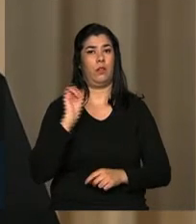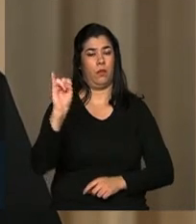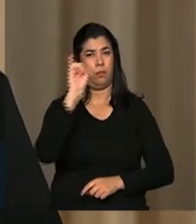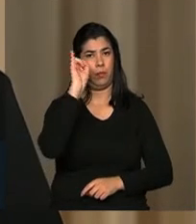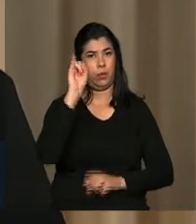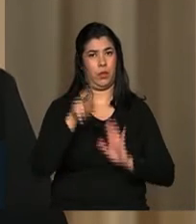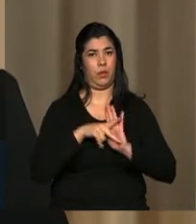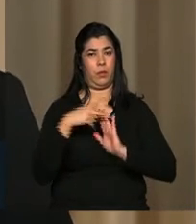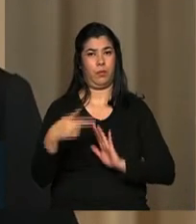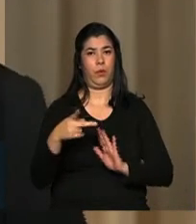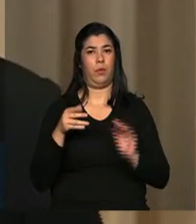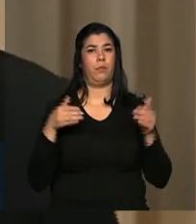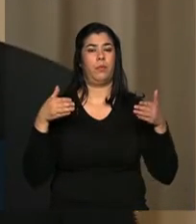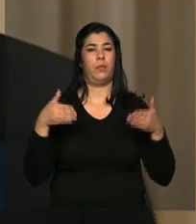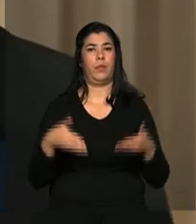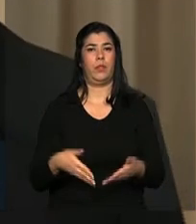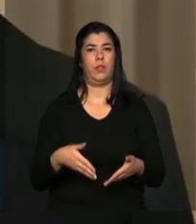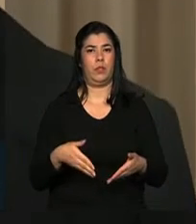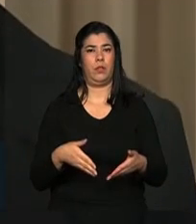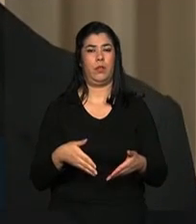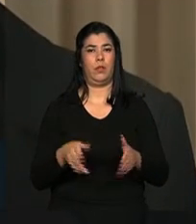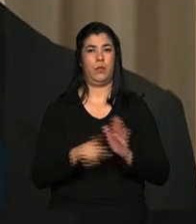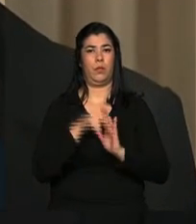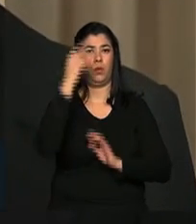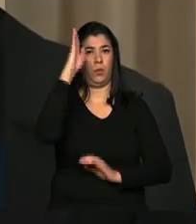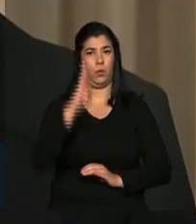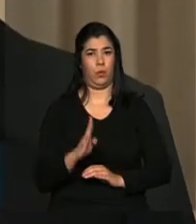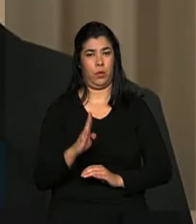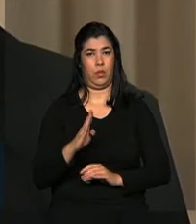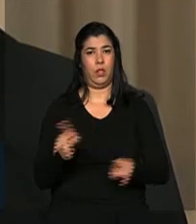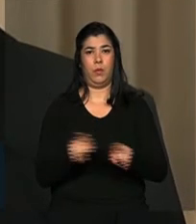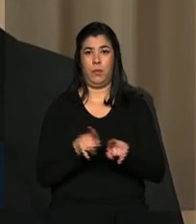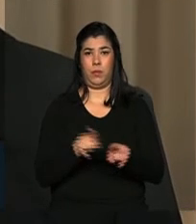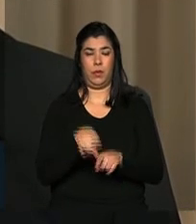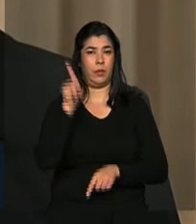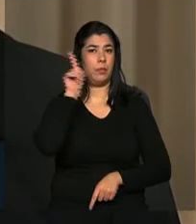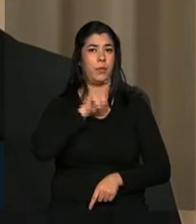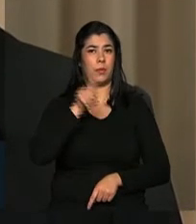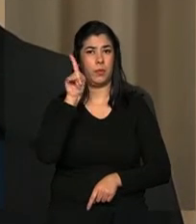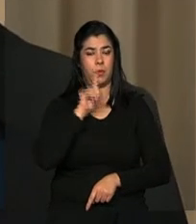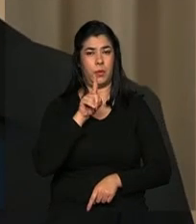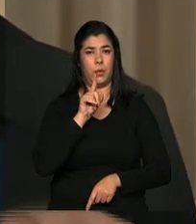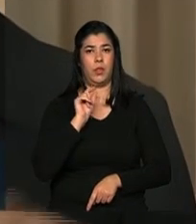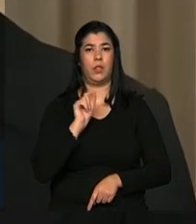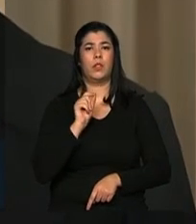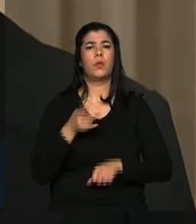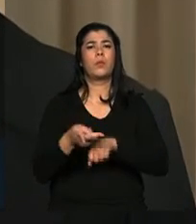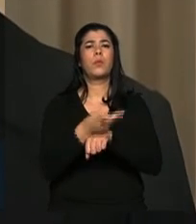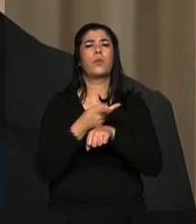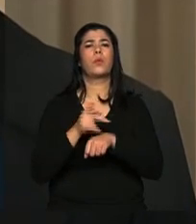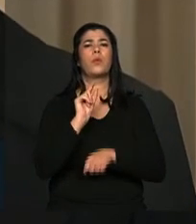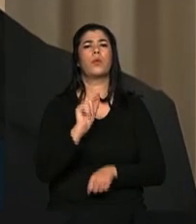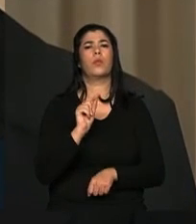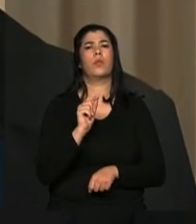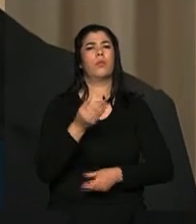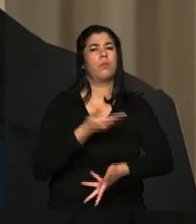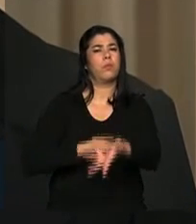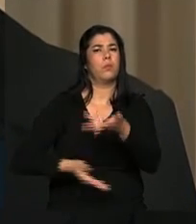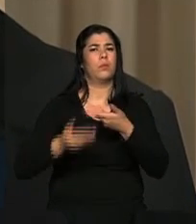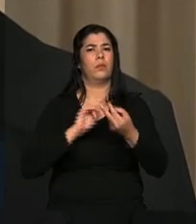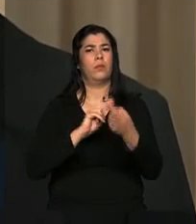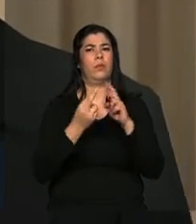importante participação do Brasil e dos Estados Unidos buscando esta